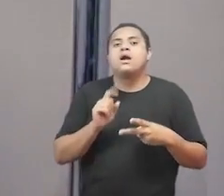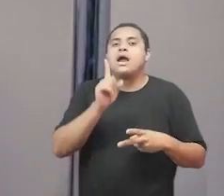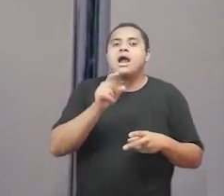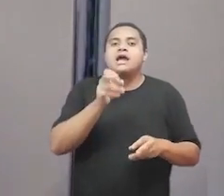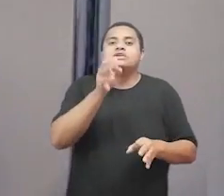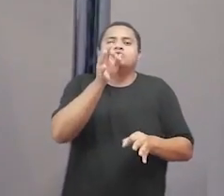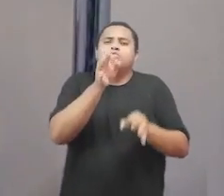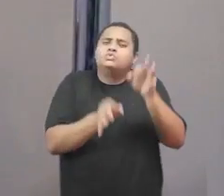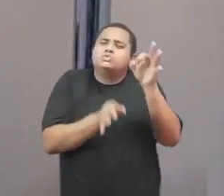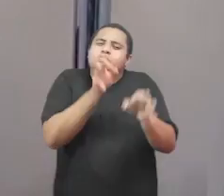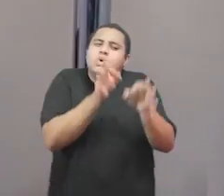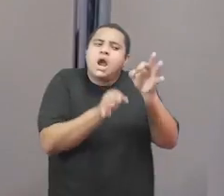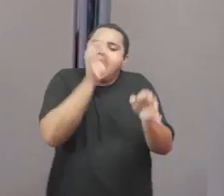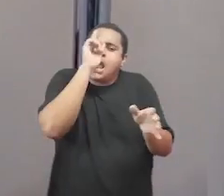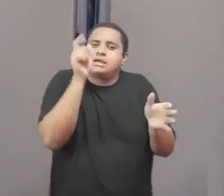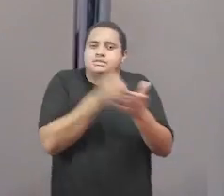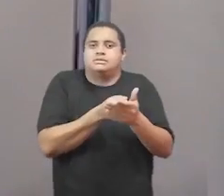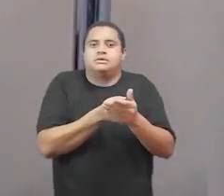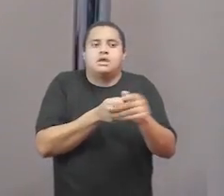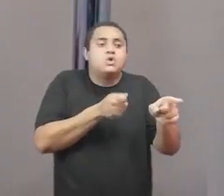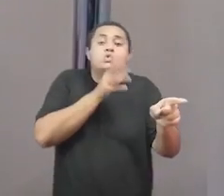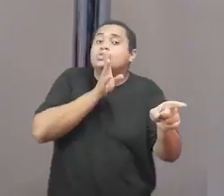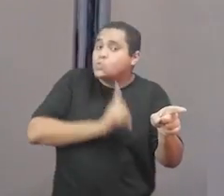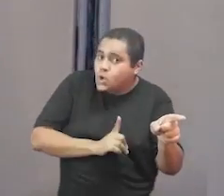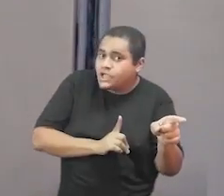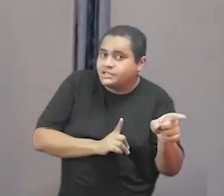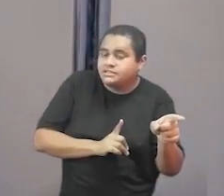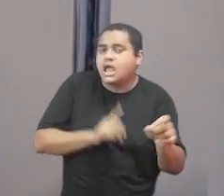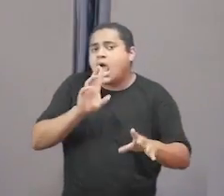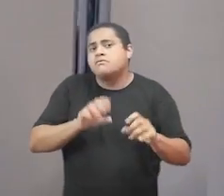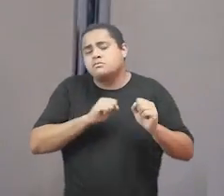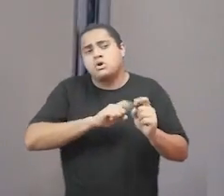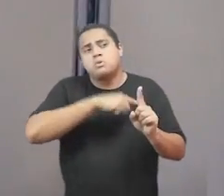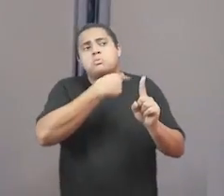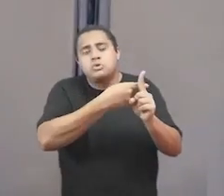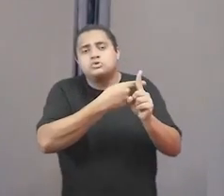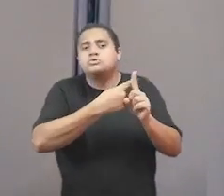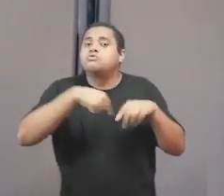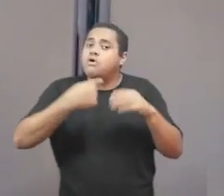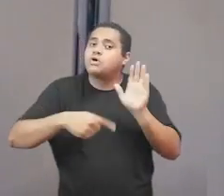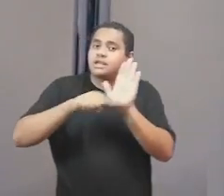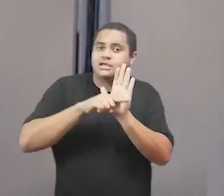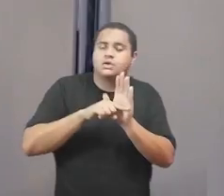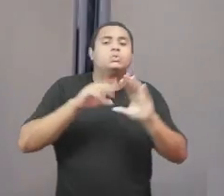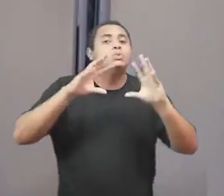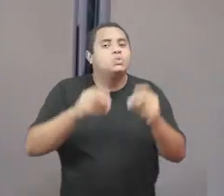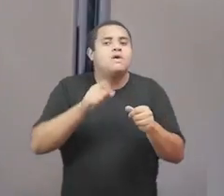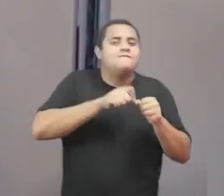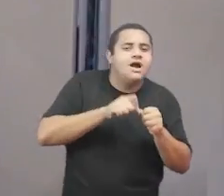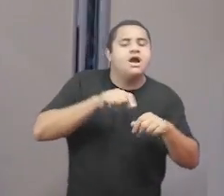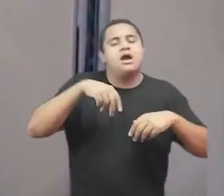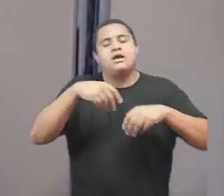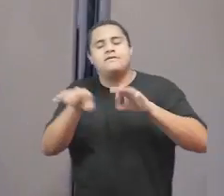um conceito pré-estabelecido, que pode ser positivo ou negativo. Se você parar para pensar, tudo que a gente faz, tudo que a gente fala,